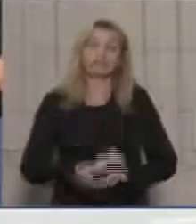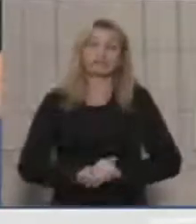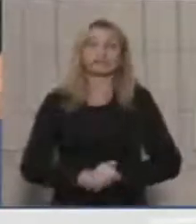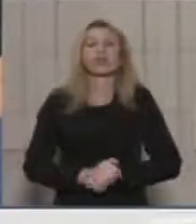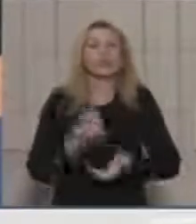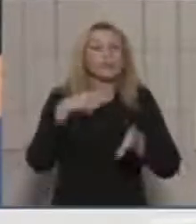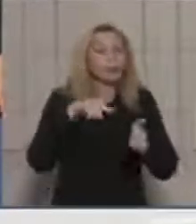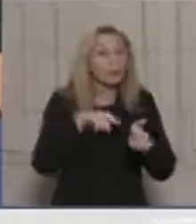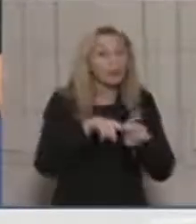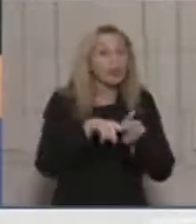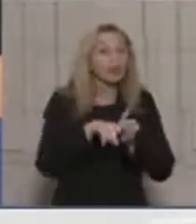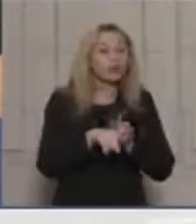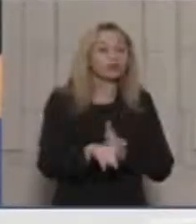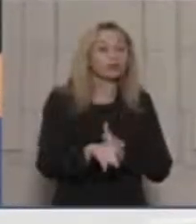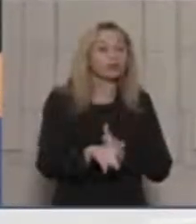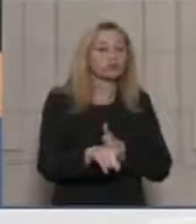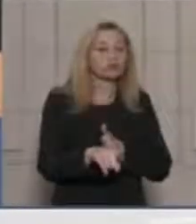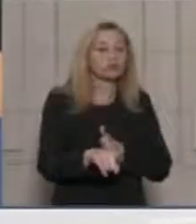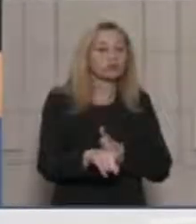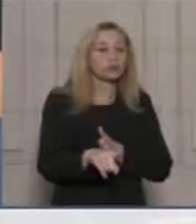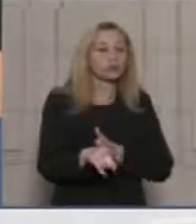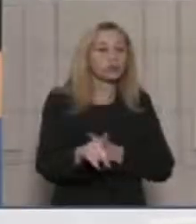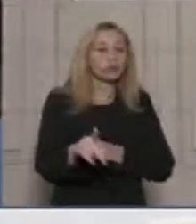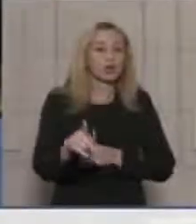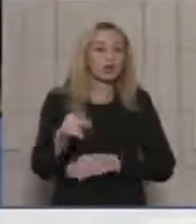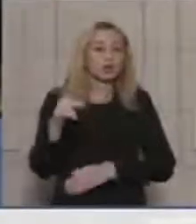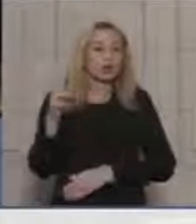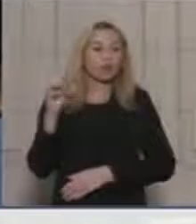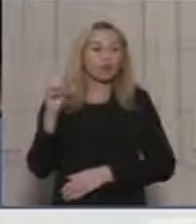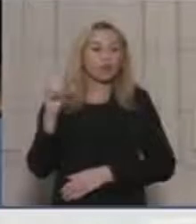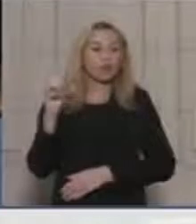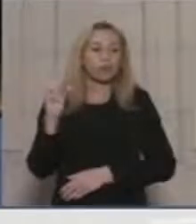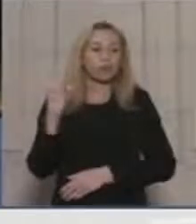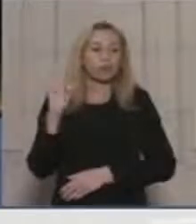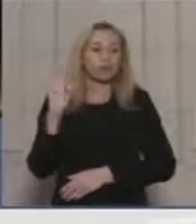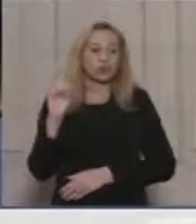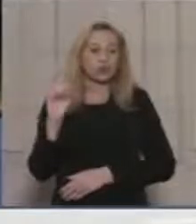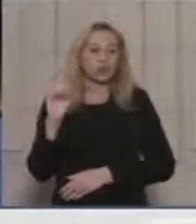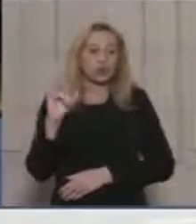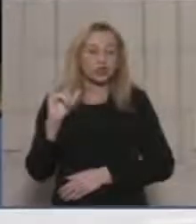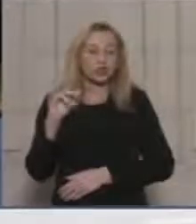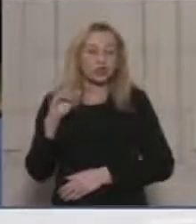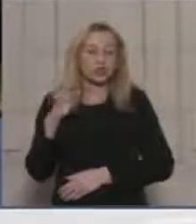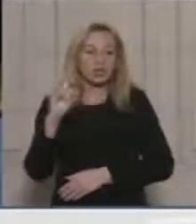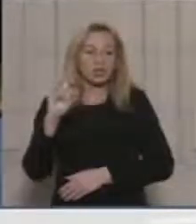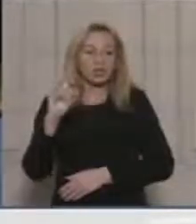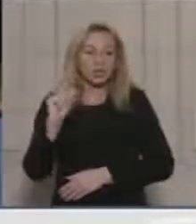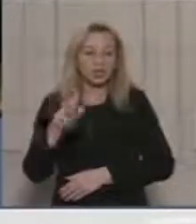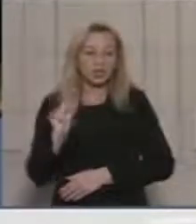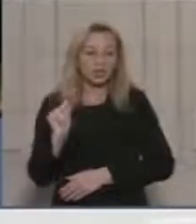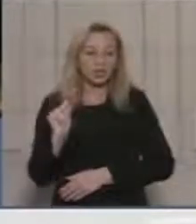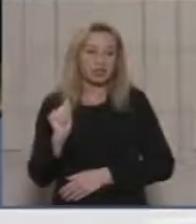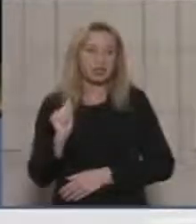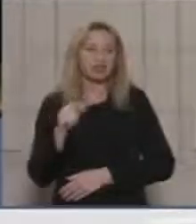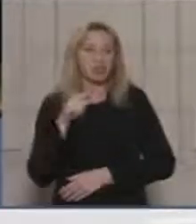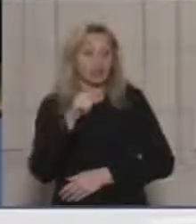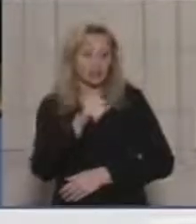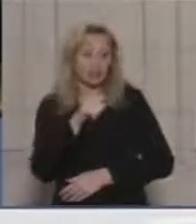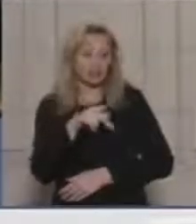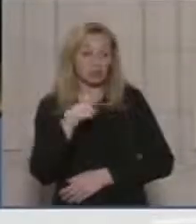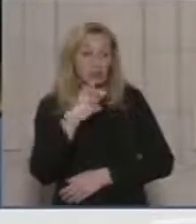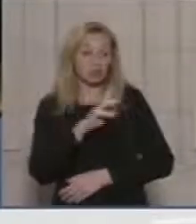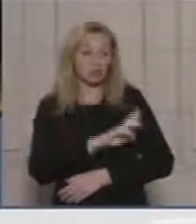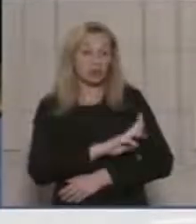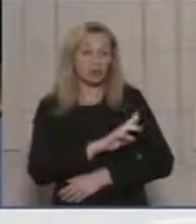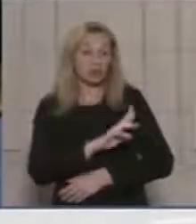Pergunta ao posto Ipiranga. Ele mesmo batizou o economista de